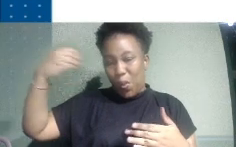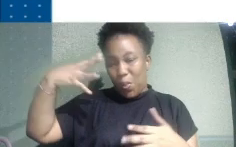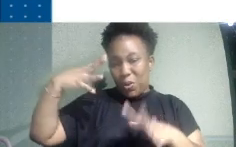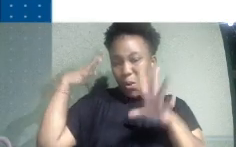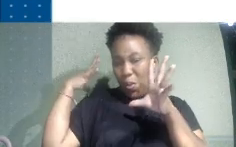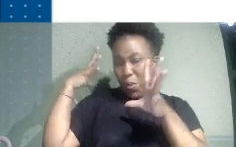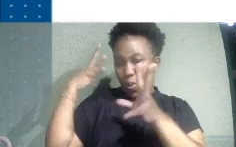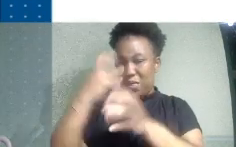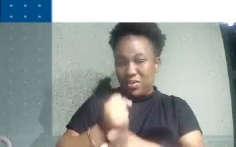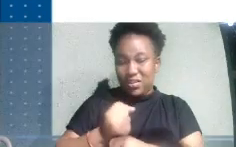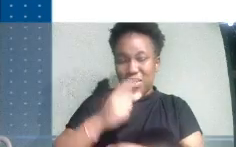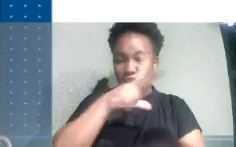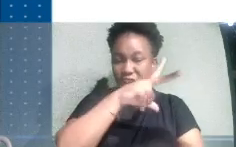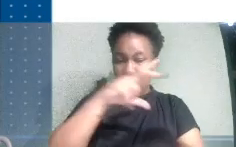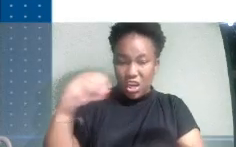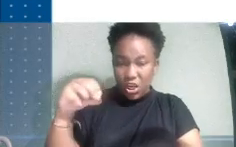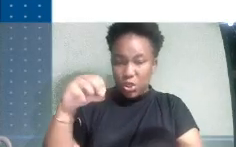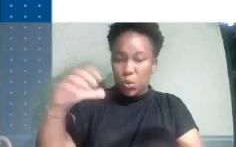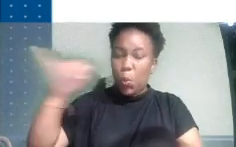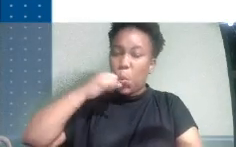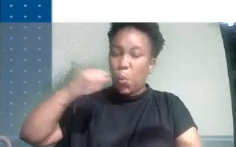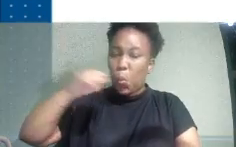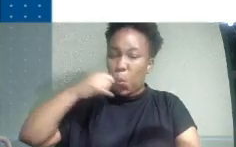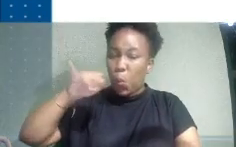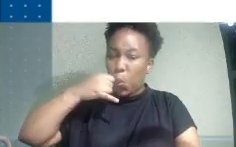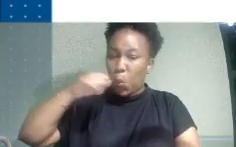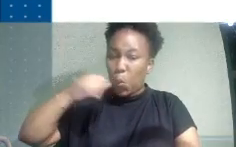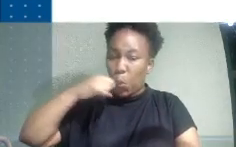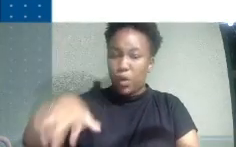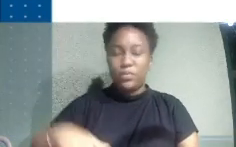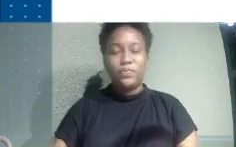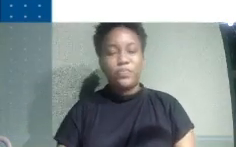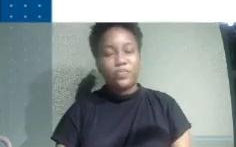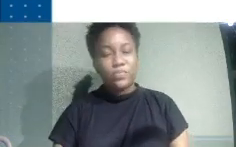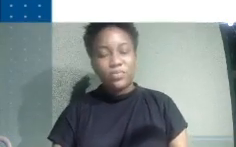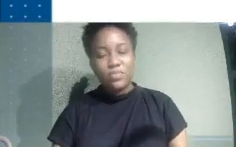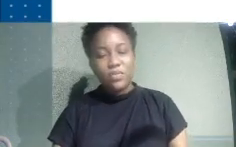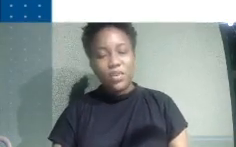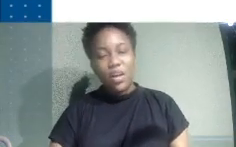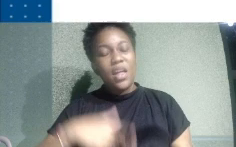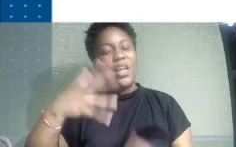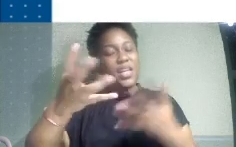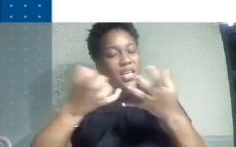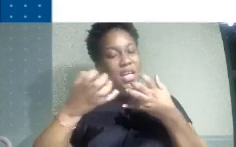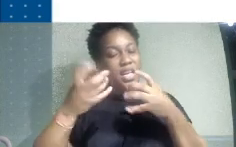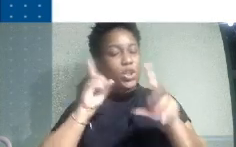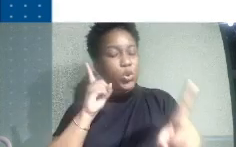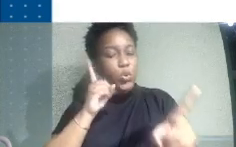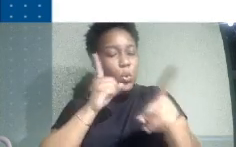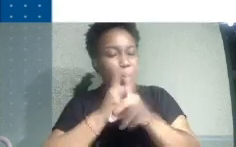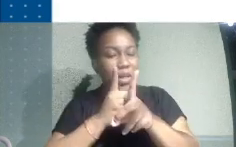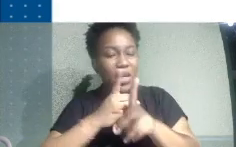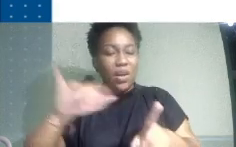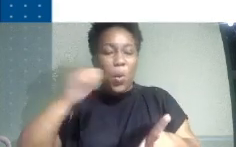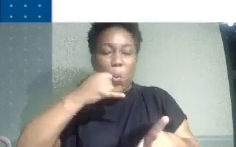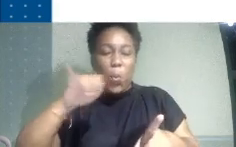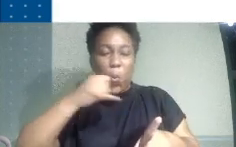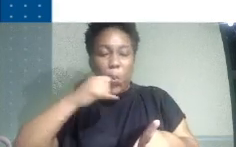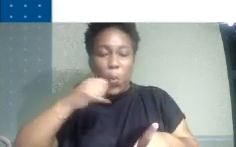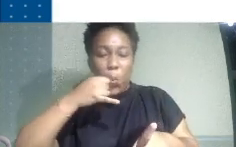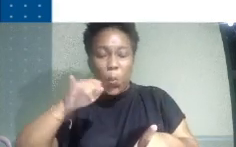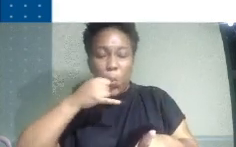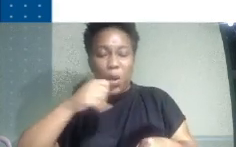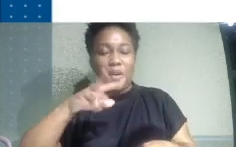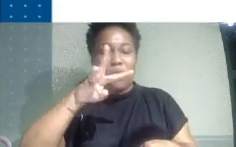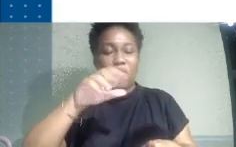de 500 VA, 500 VA, e queremos saber o valor da potência ativa da mesma em watts. Ou seja, eu quero